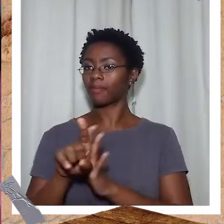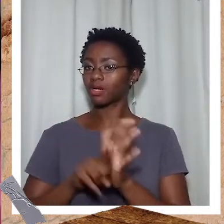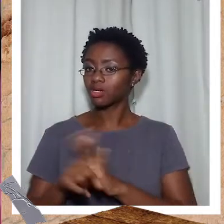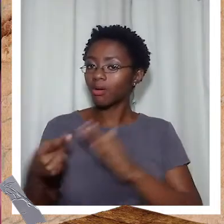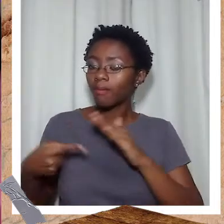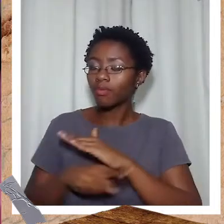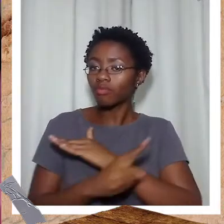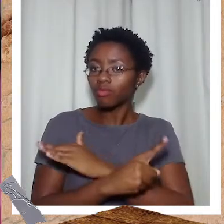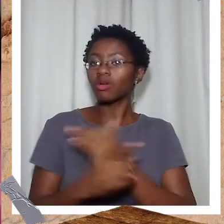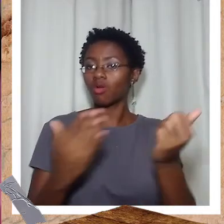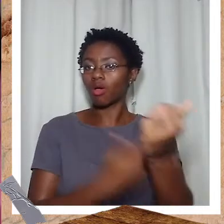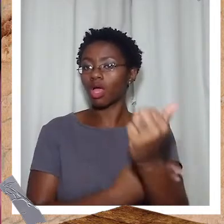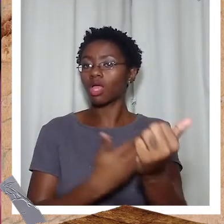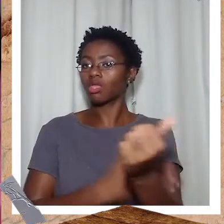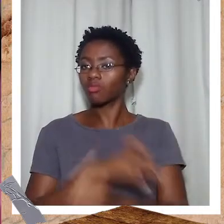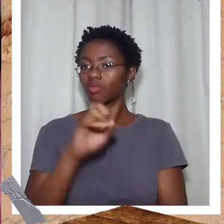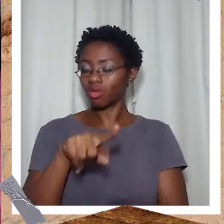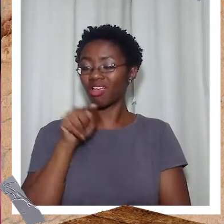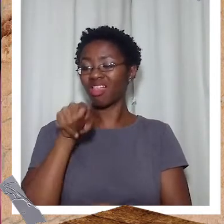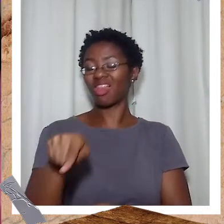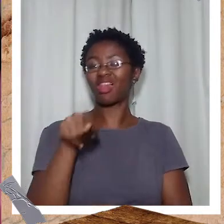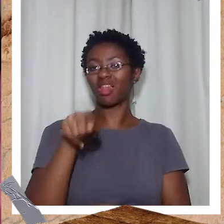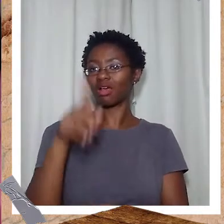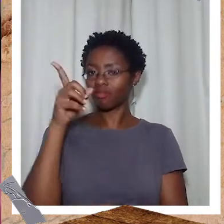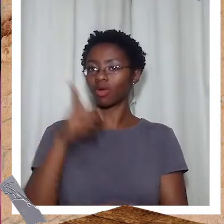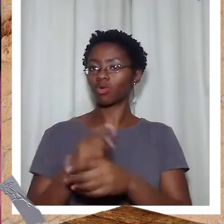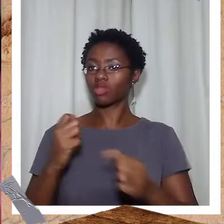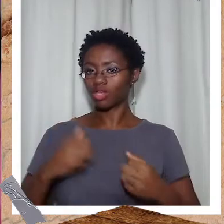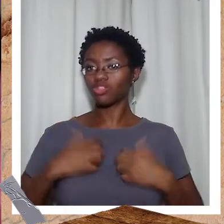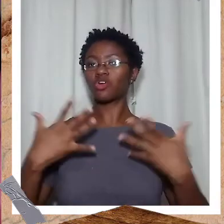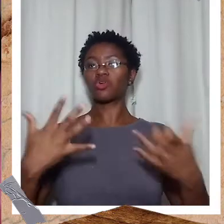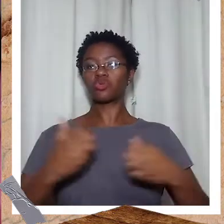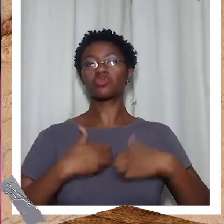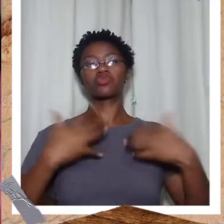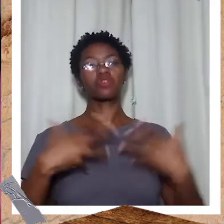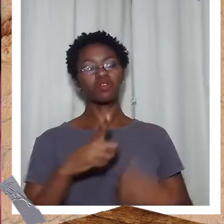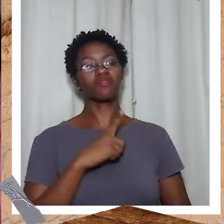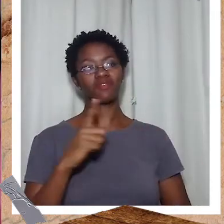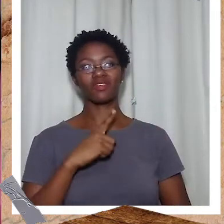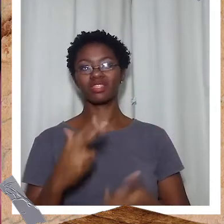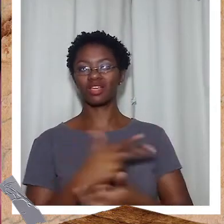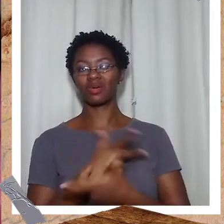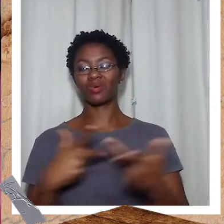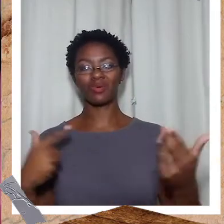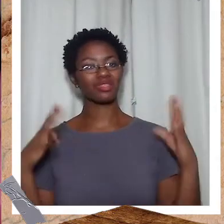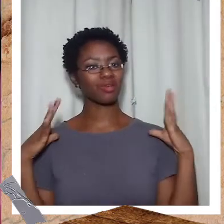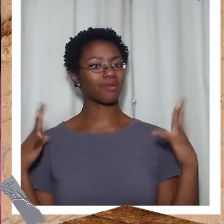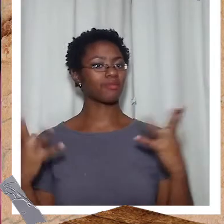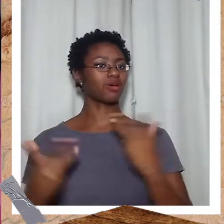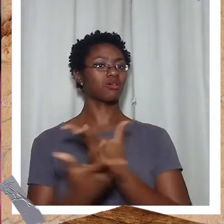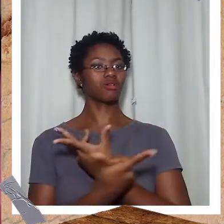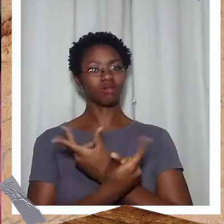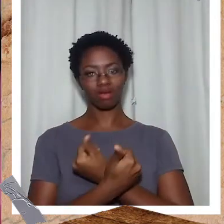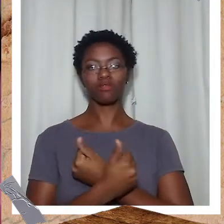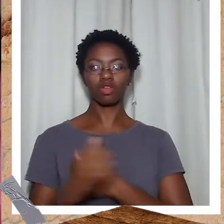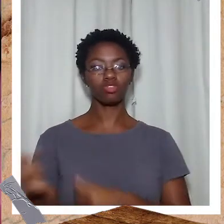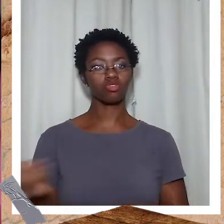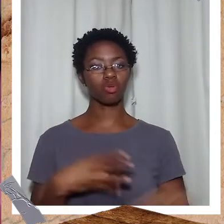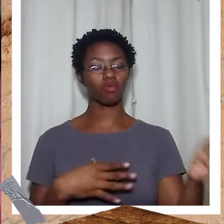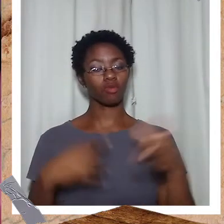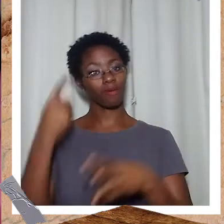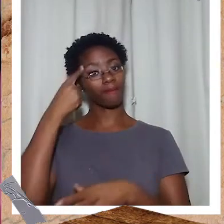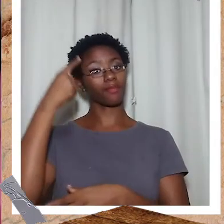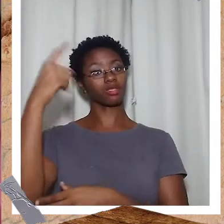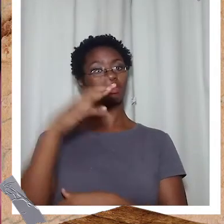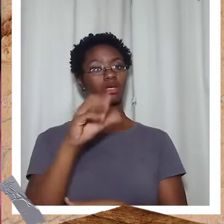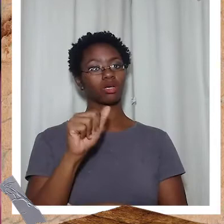nos arquivos, que é porque é lá que a gente vai encontrar as grandes surpresas, é lá que eu e o Hélio temos nos alimentado de pensar a Carolina de uma outra